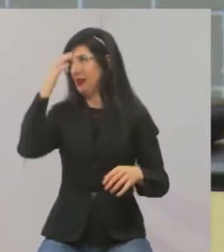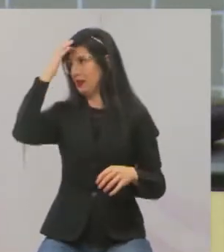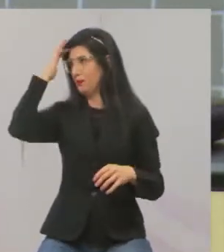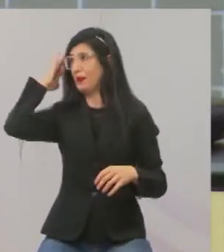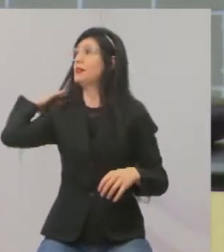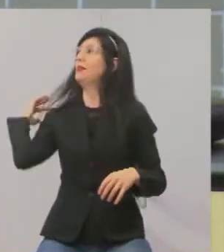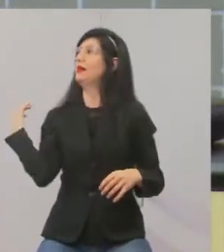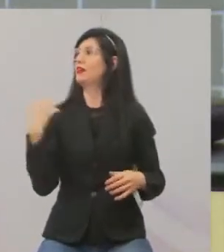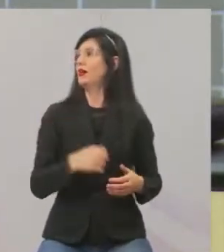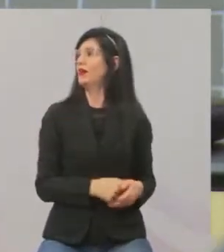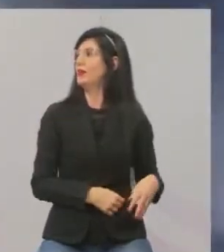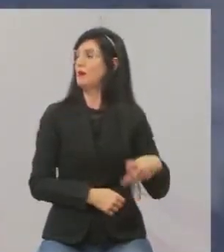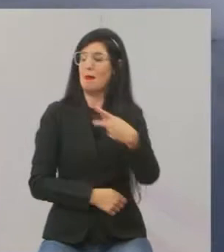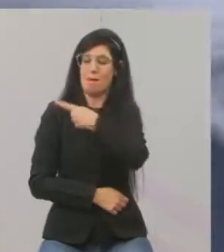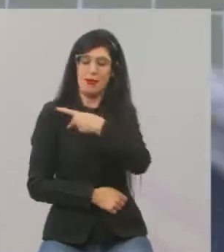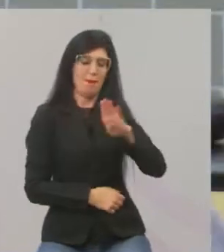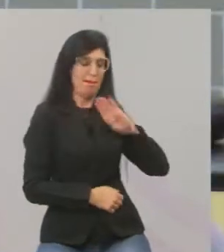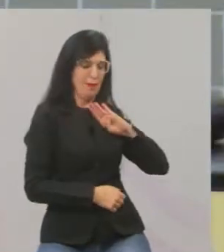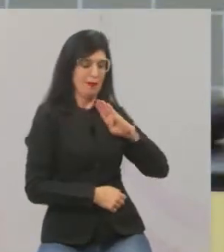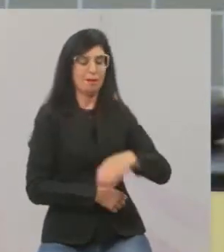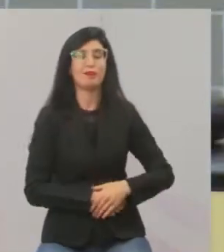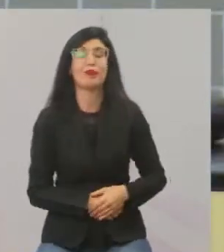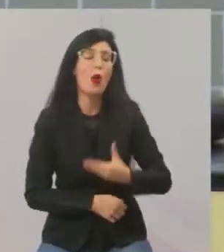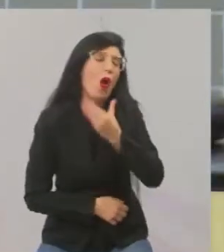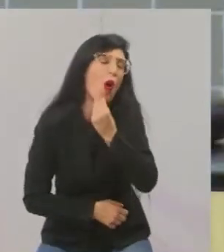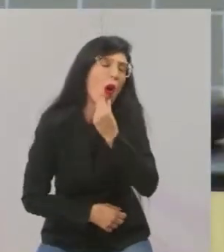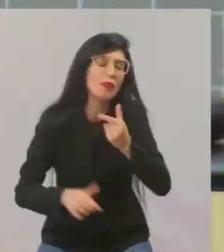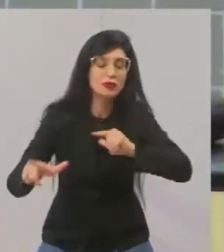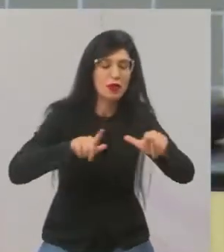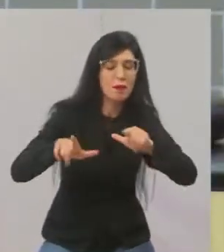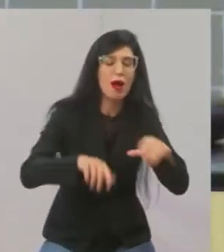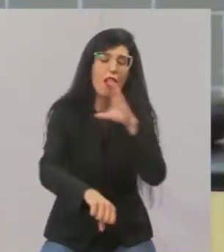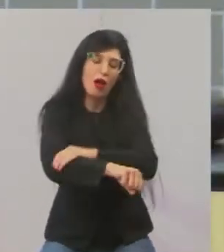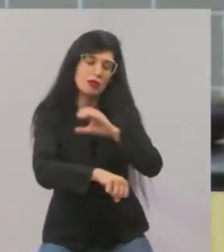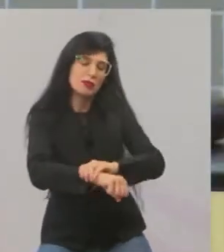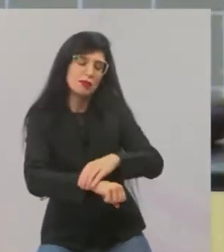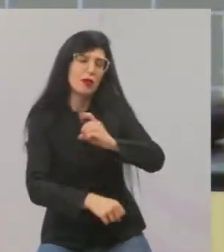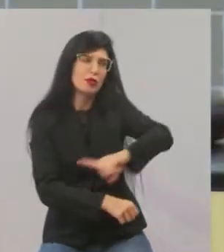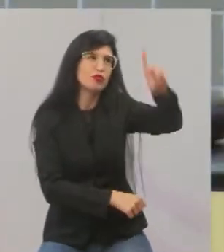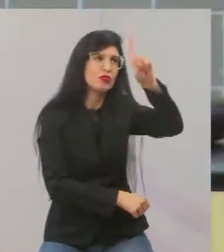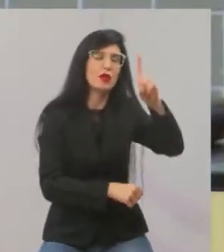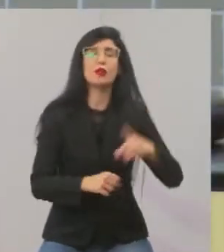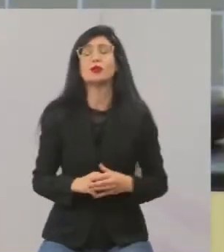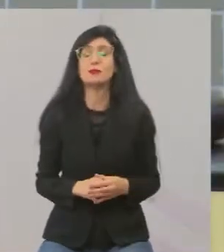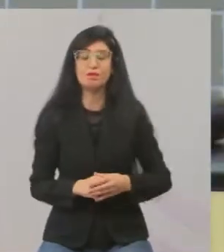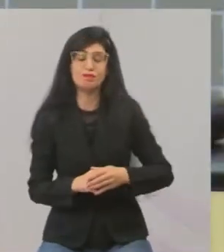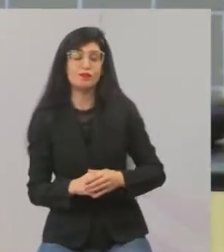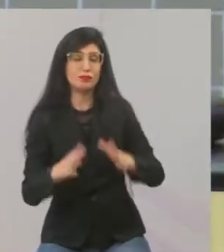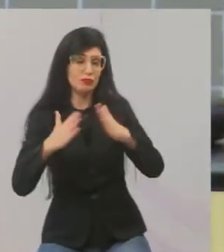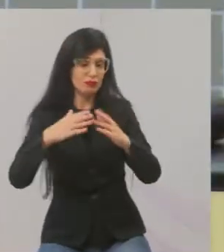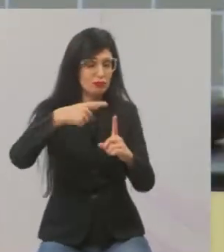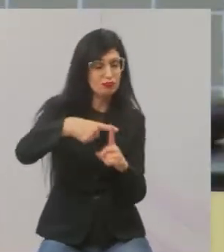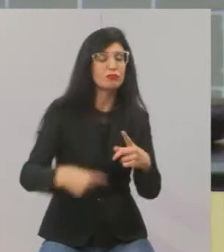de Oliveira, dirigente da Assembleia de Deus, Ministério de Madureira, no Jardim Pedra-Mar,